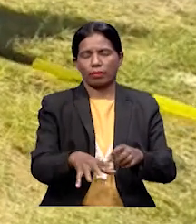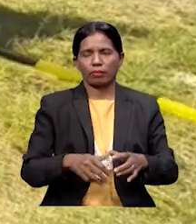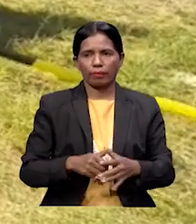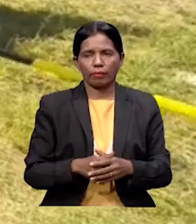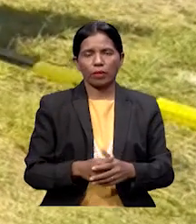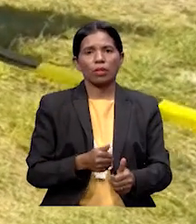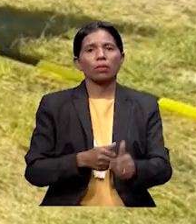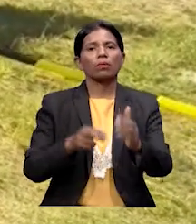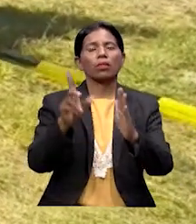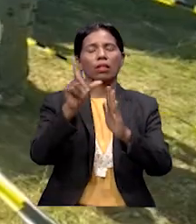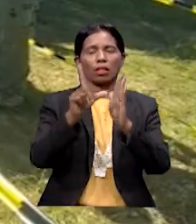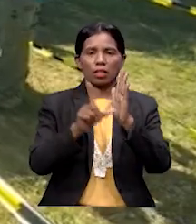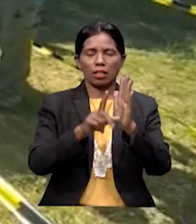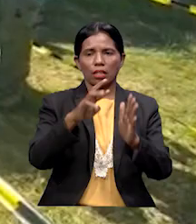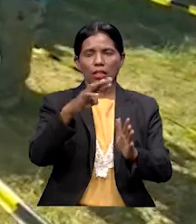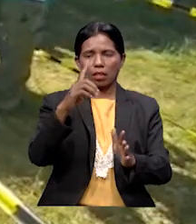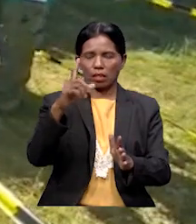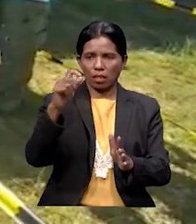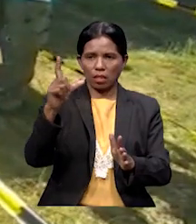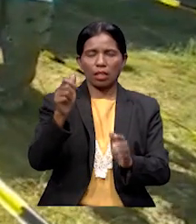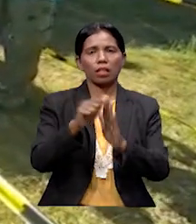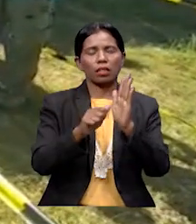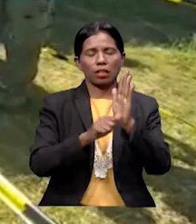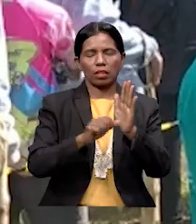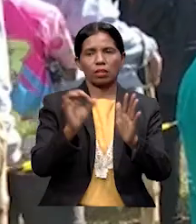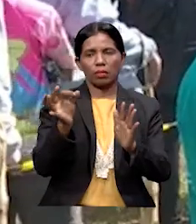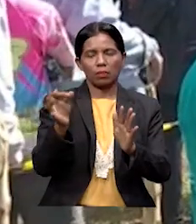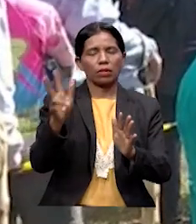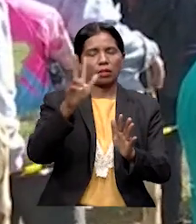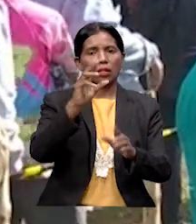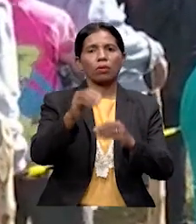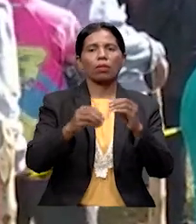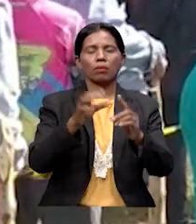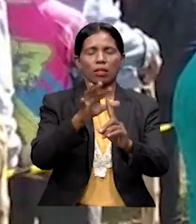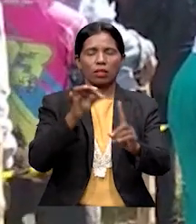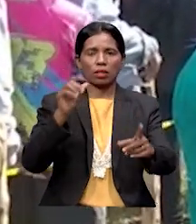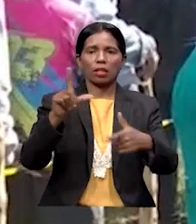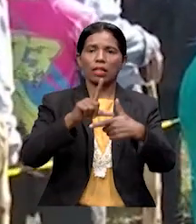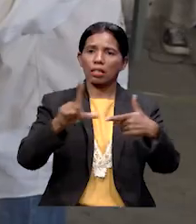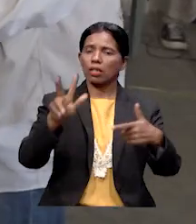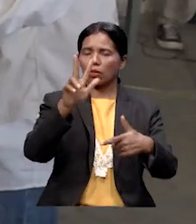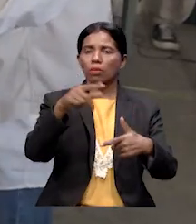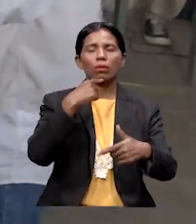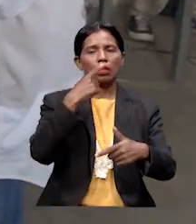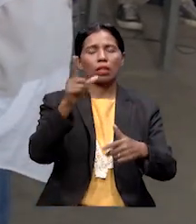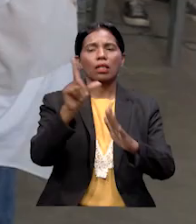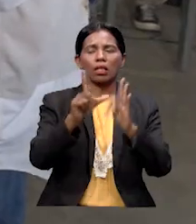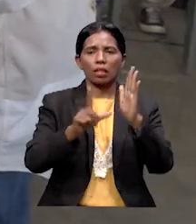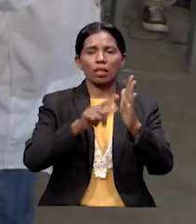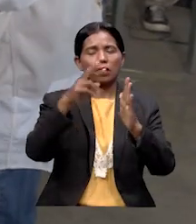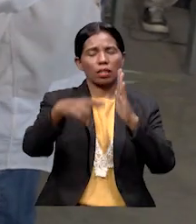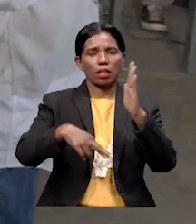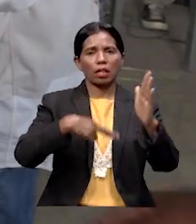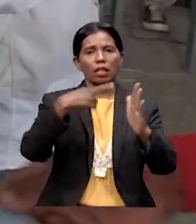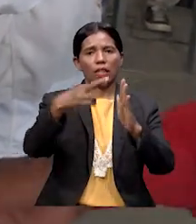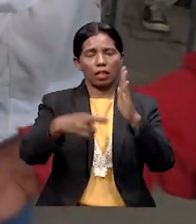Constituição RDTL, artigo 100 recintolo, com a eleição no composição e a linha tolo hateten, lei se regula com a regra